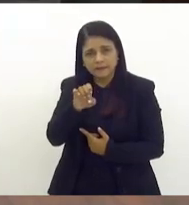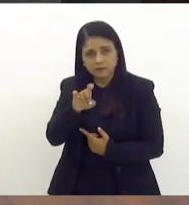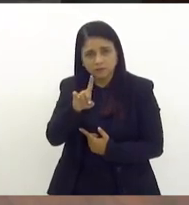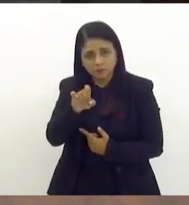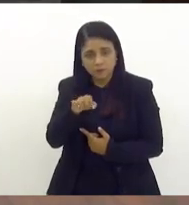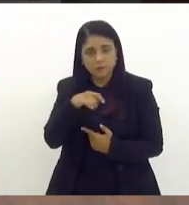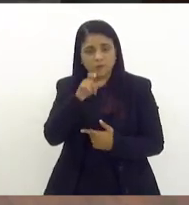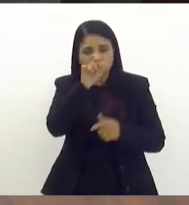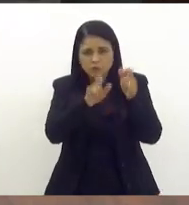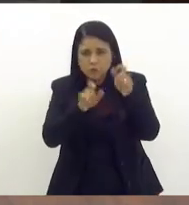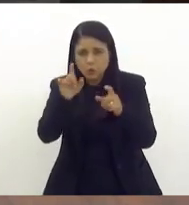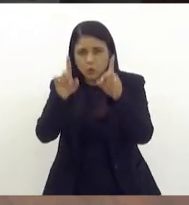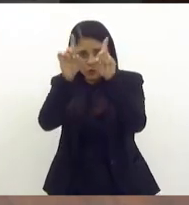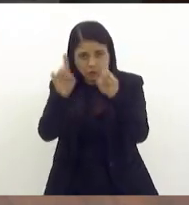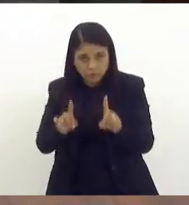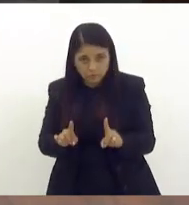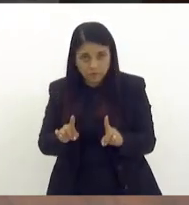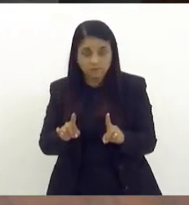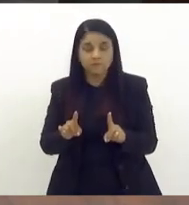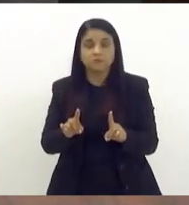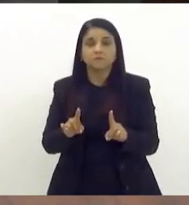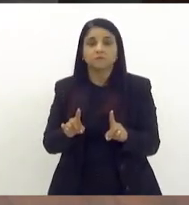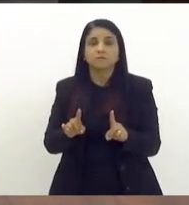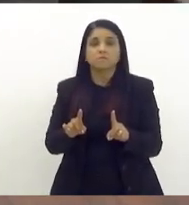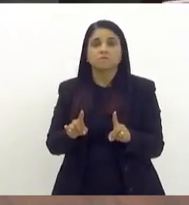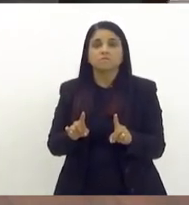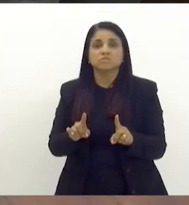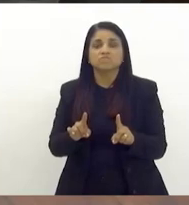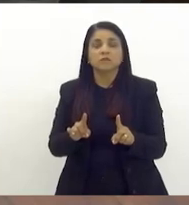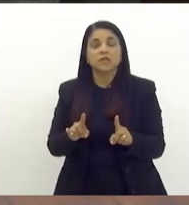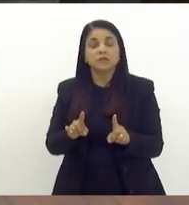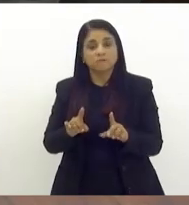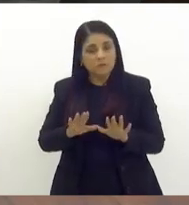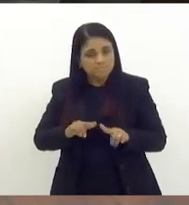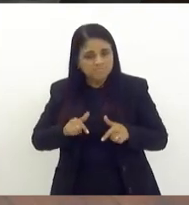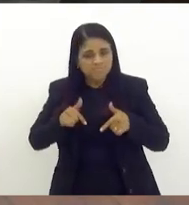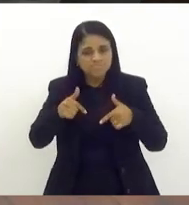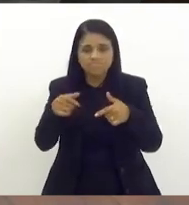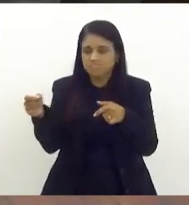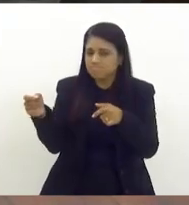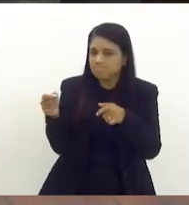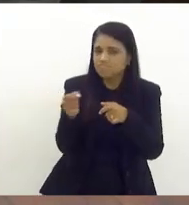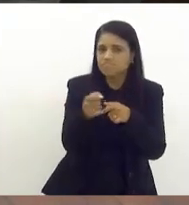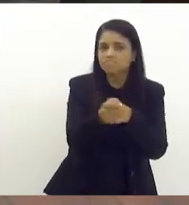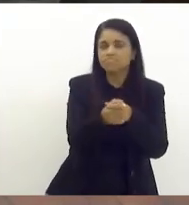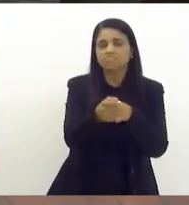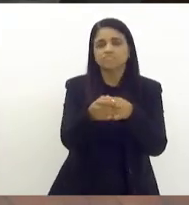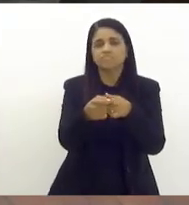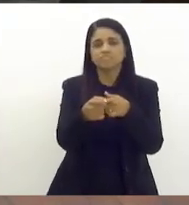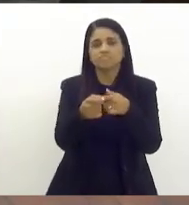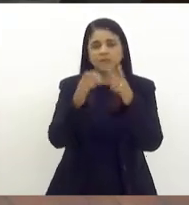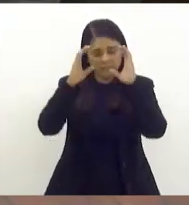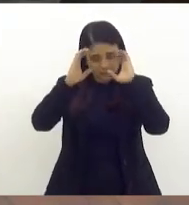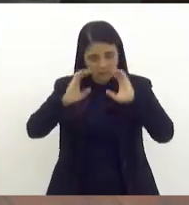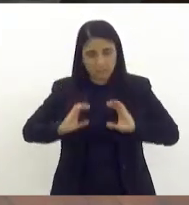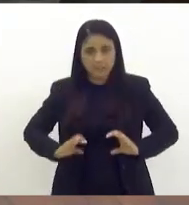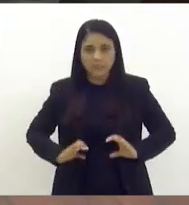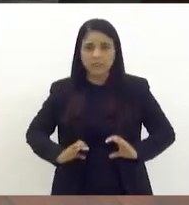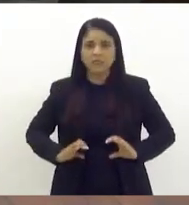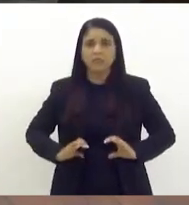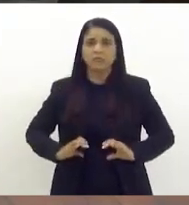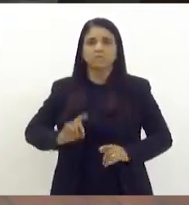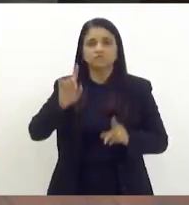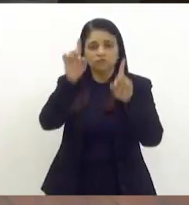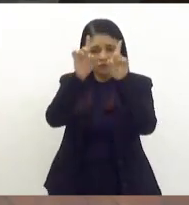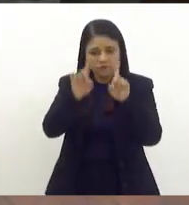entidade precursora na recuperação na integração e na cidadania plena dos